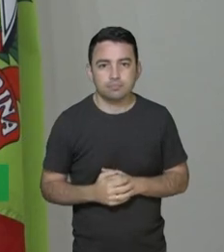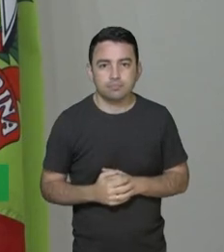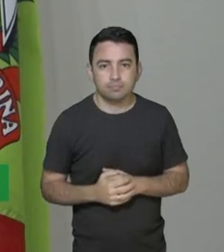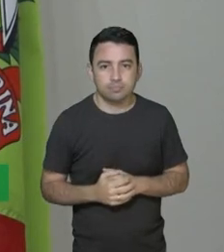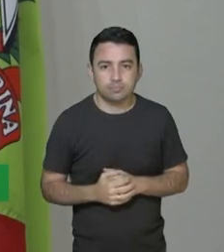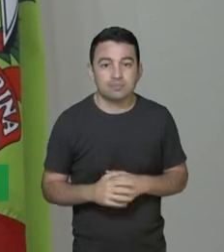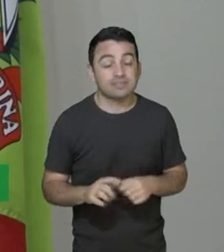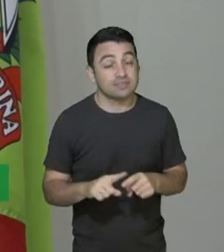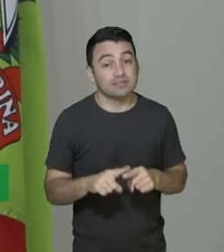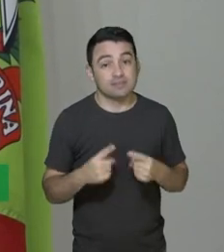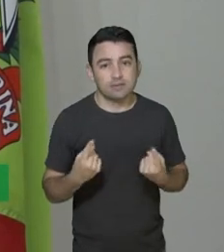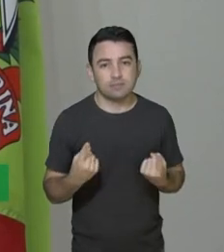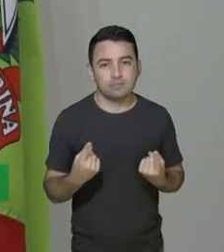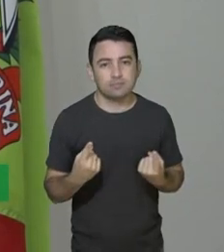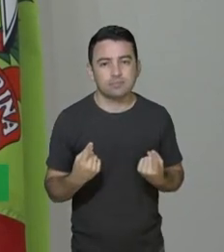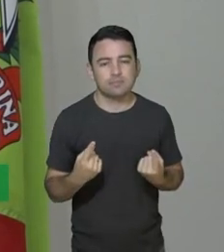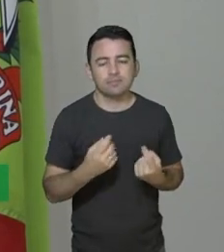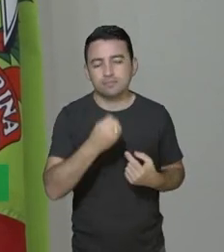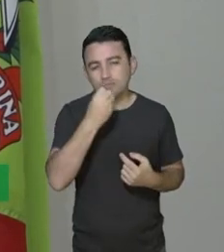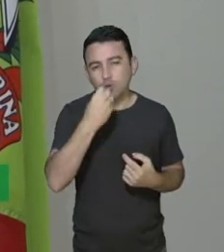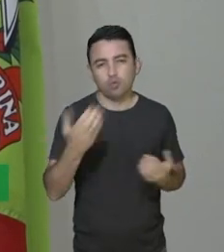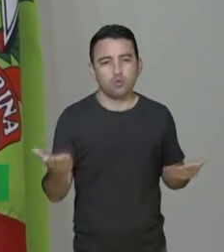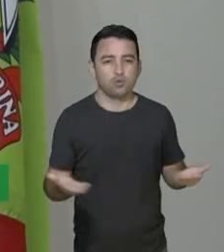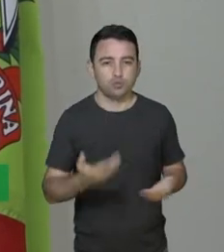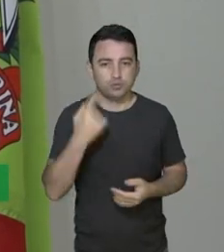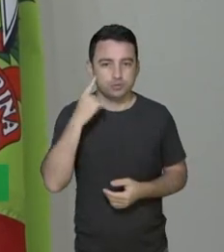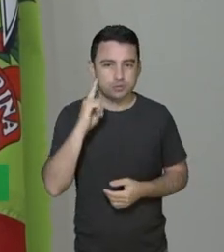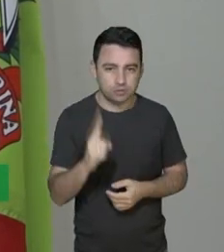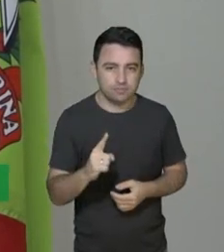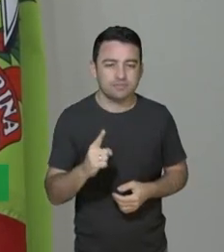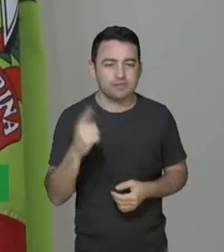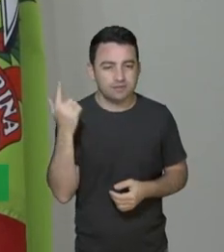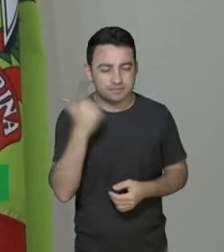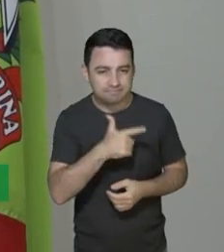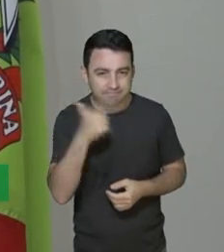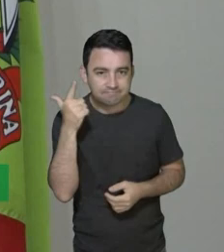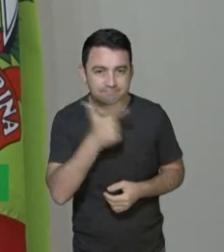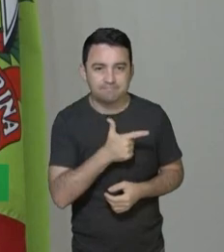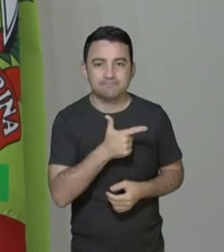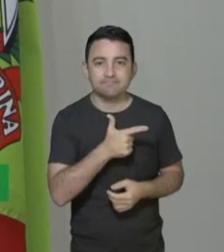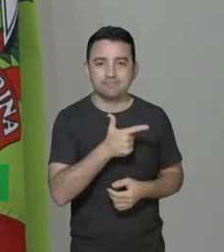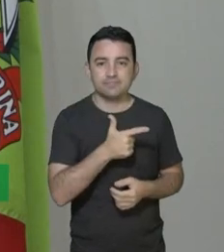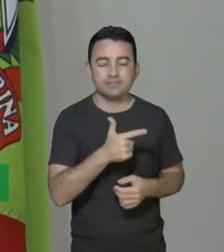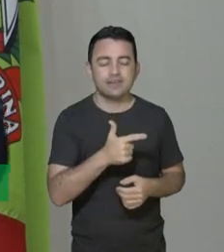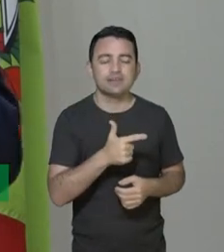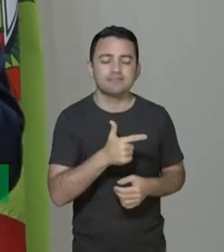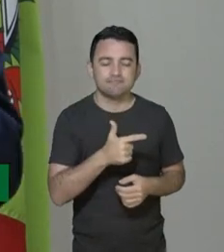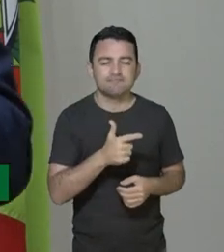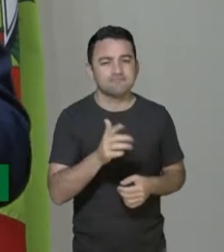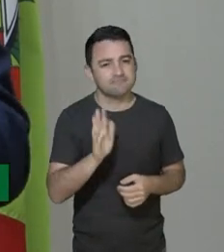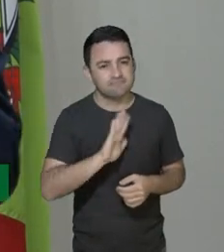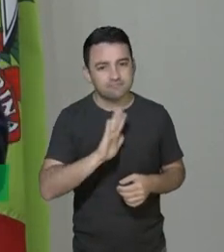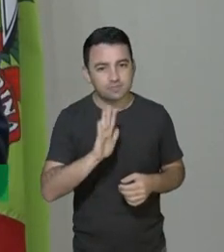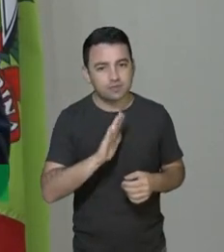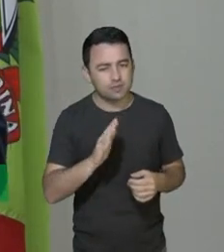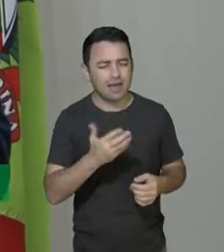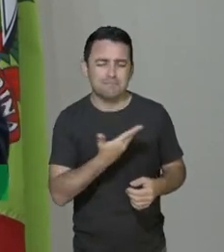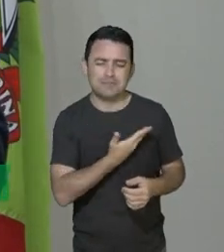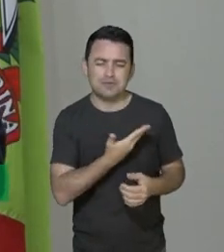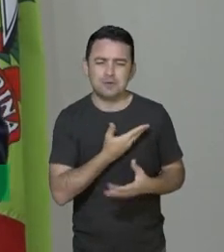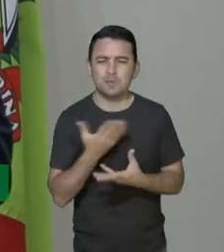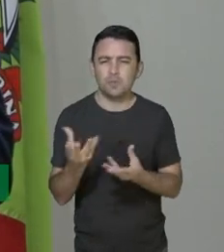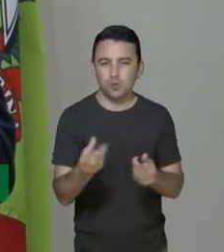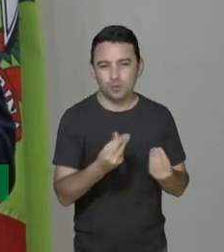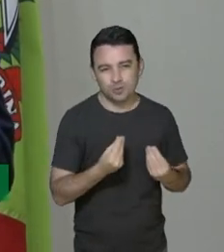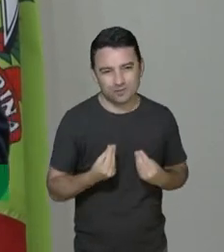Então, gente, que bom dia hoje da gente poder fazer essa despedida com grandes amigos, gente.